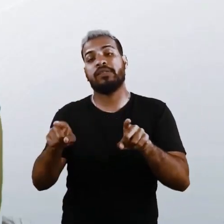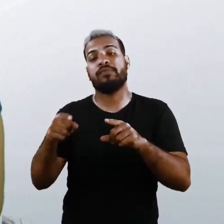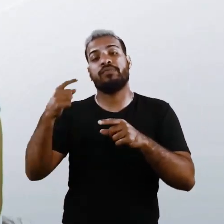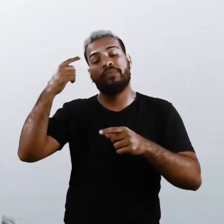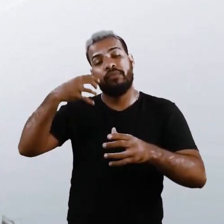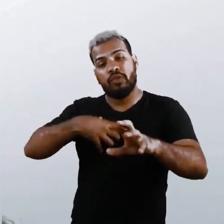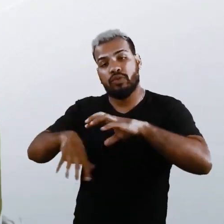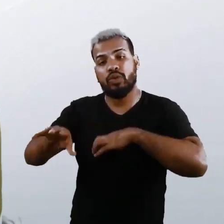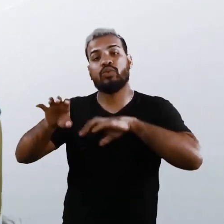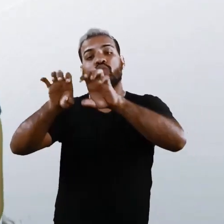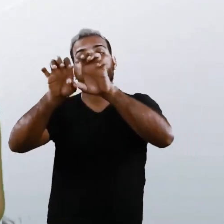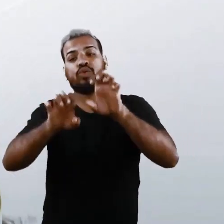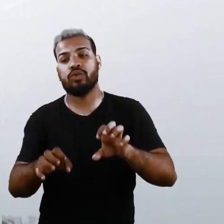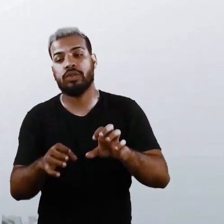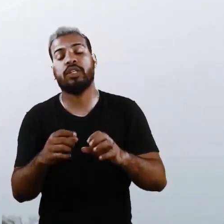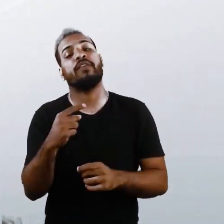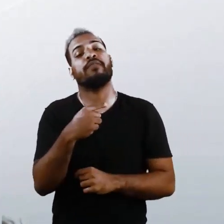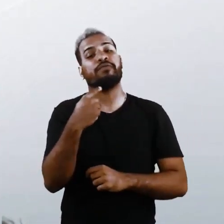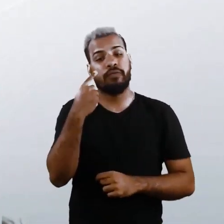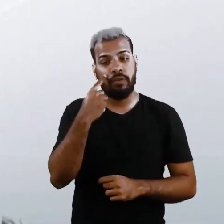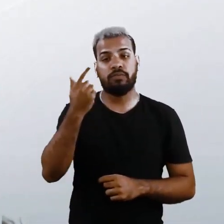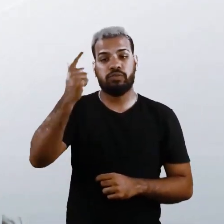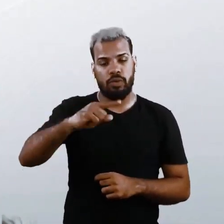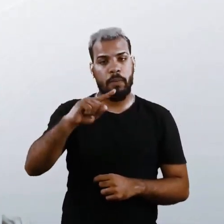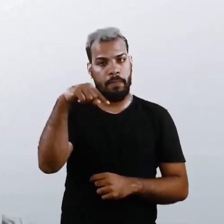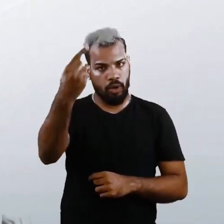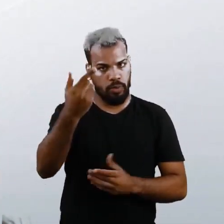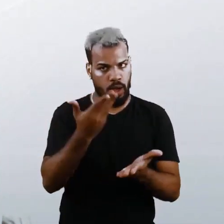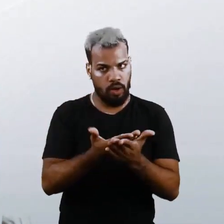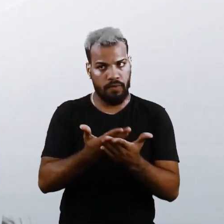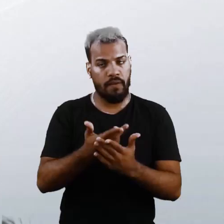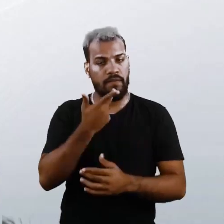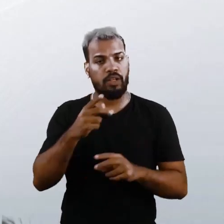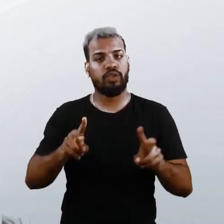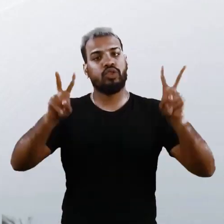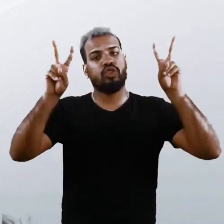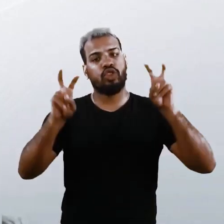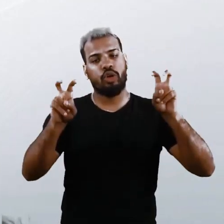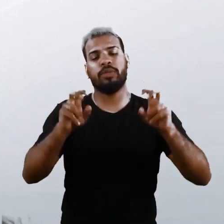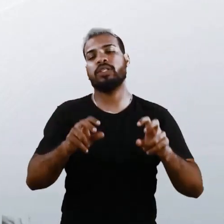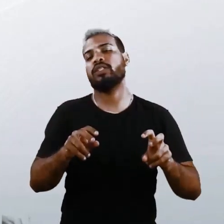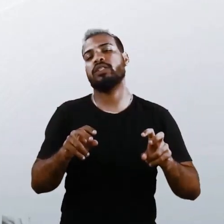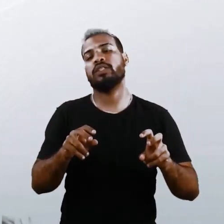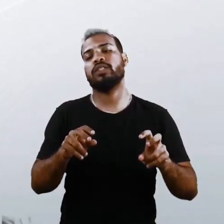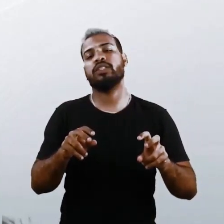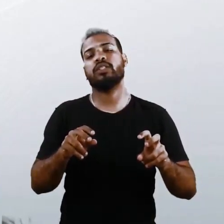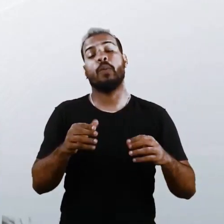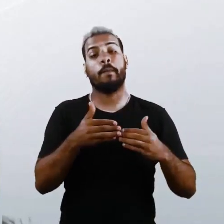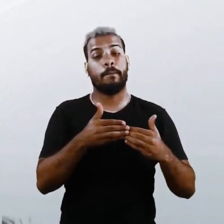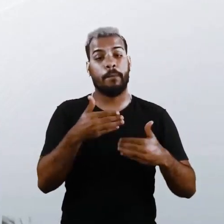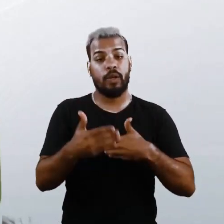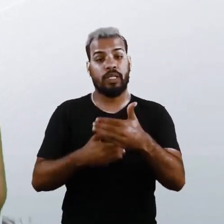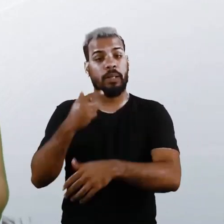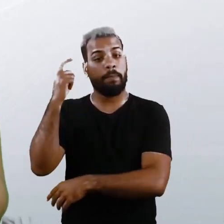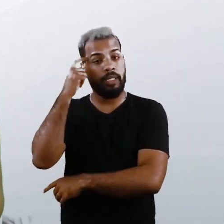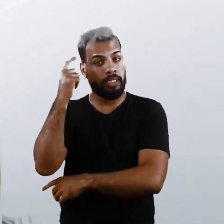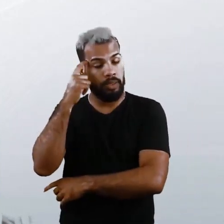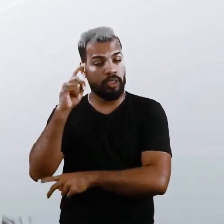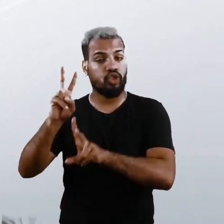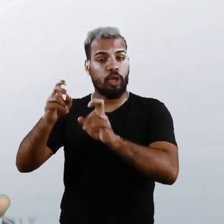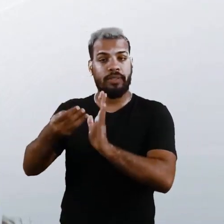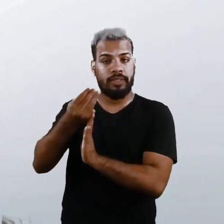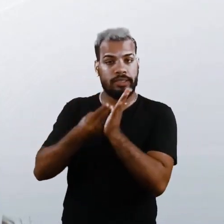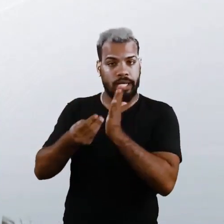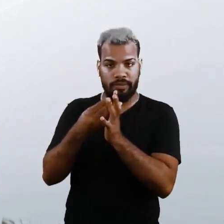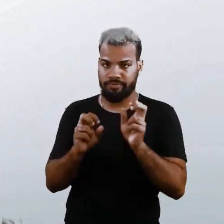e do repensar e do reestruturar. A gente vai ver isso um pouco na próxima videoaula, que vai falar sobre o processo